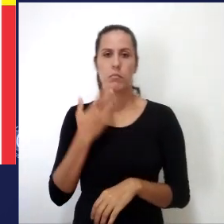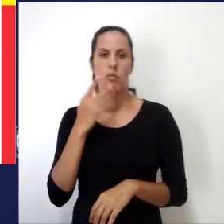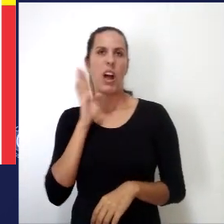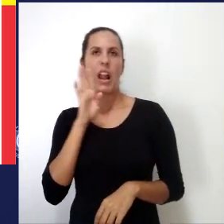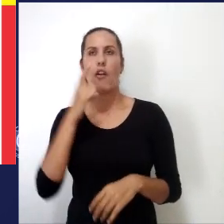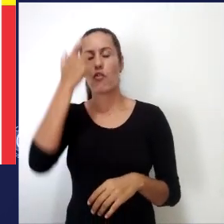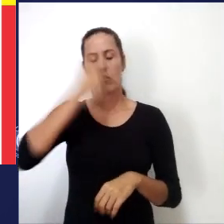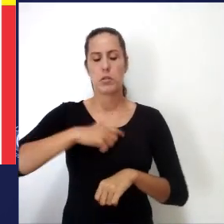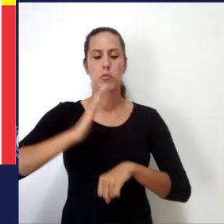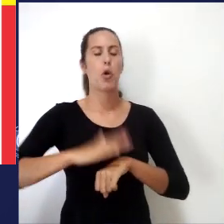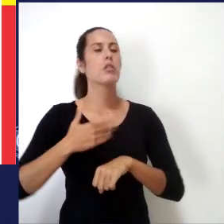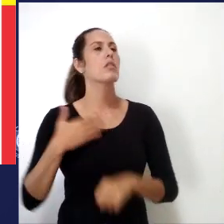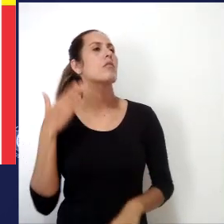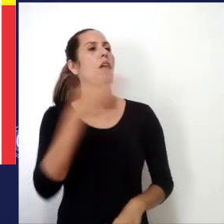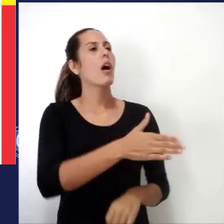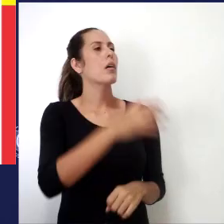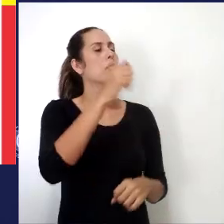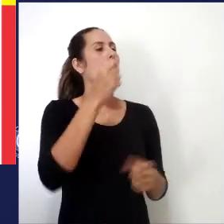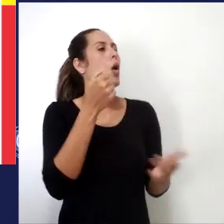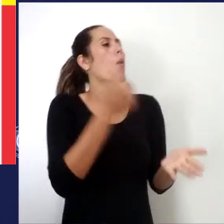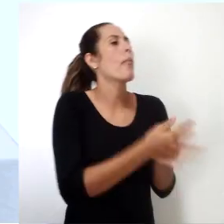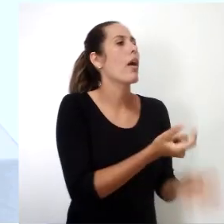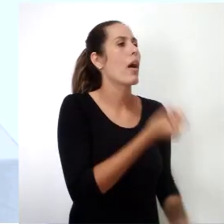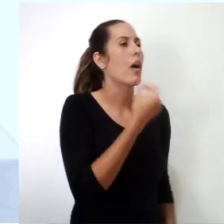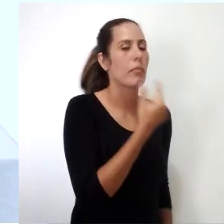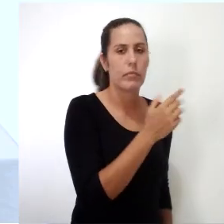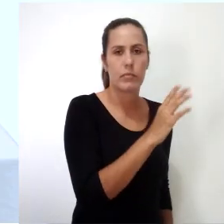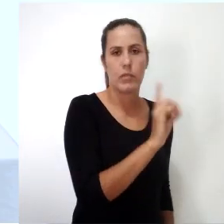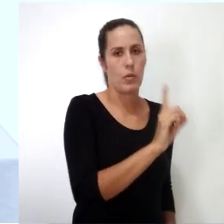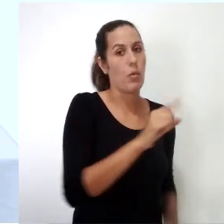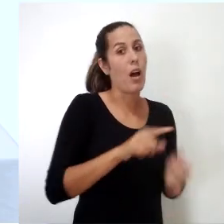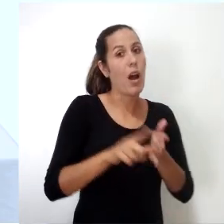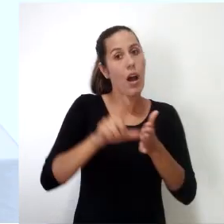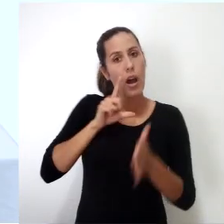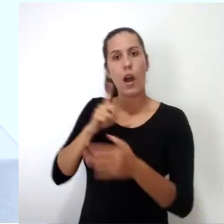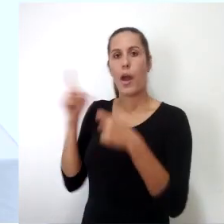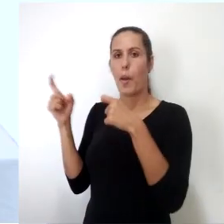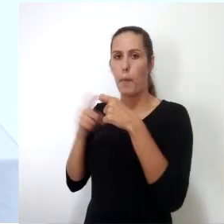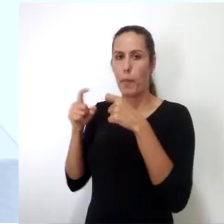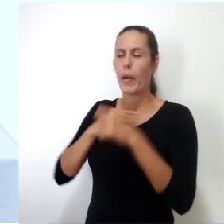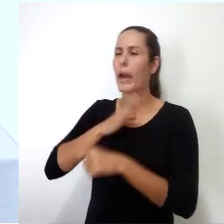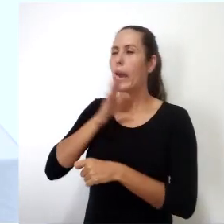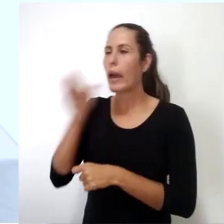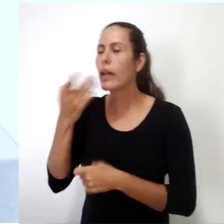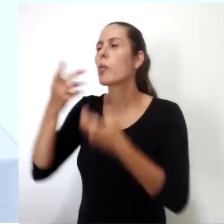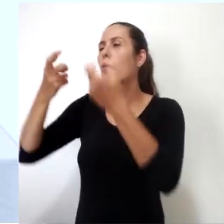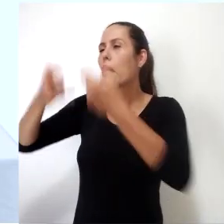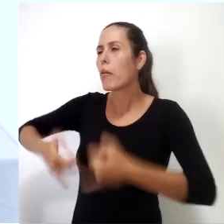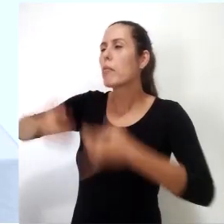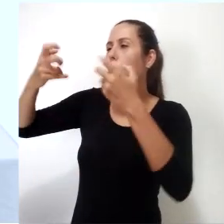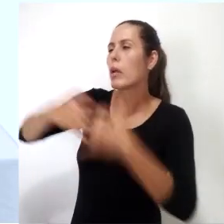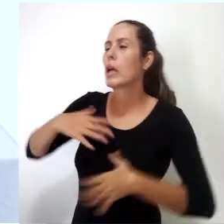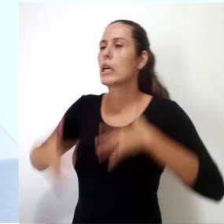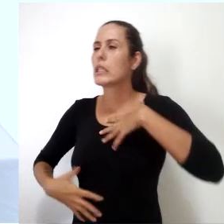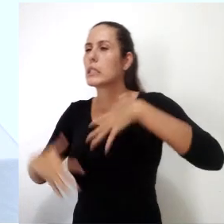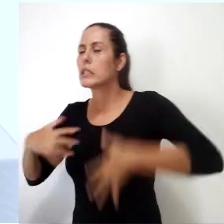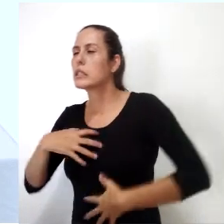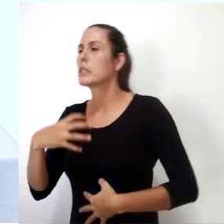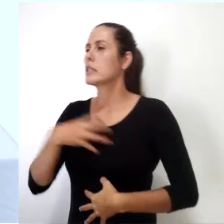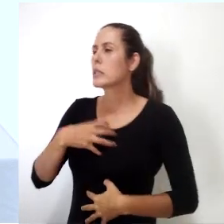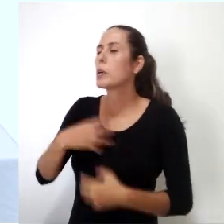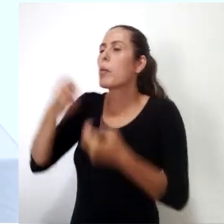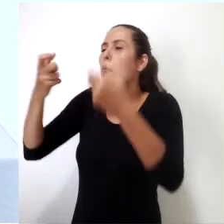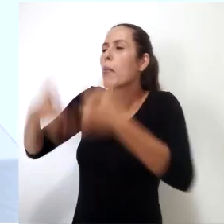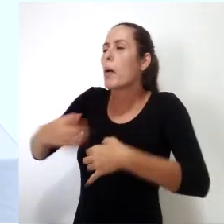Então, quando eu falei para vocês que não é legal você chegar numa farmácia e comprar um medicamento. É bom você ir a um médico e